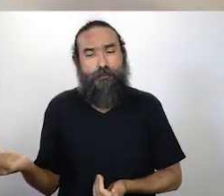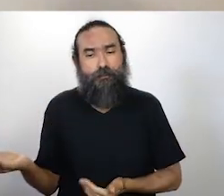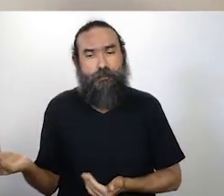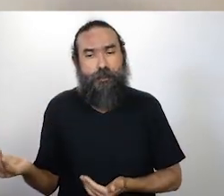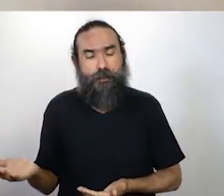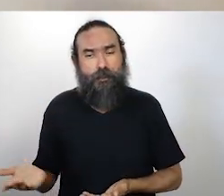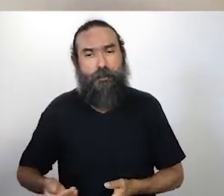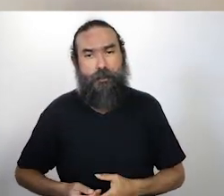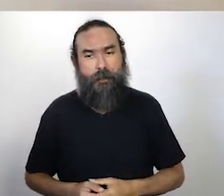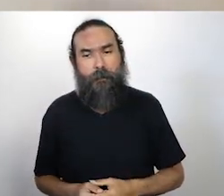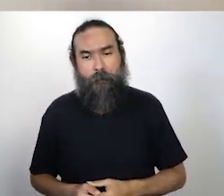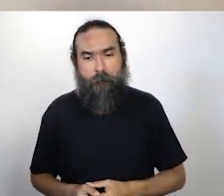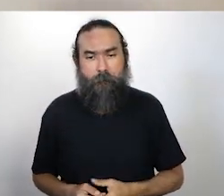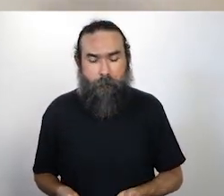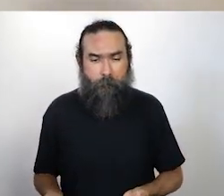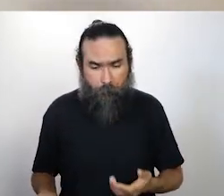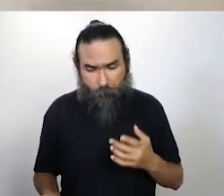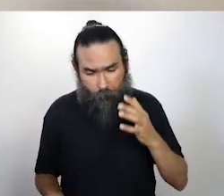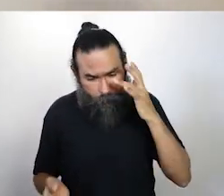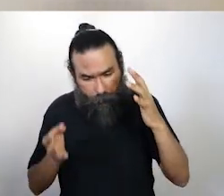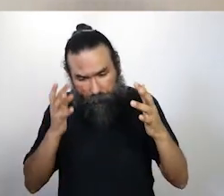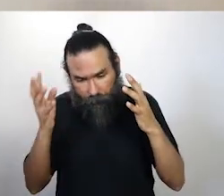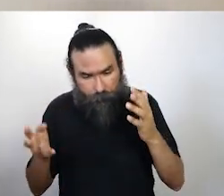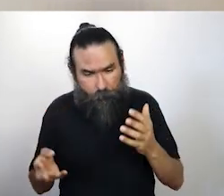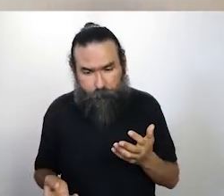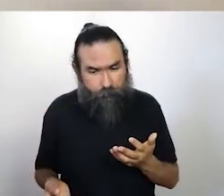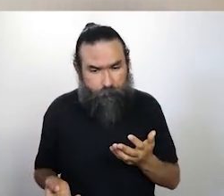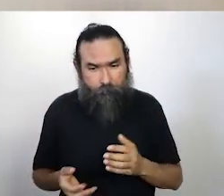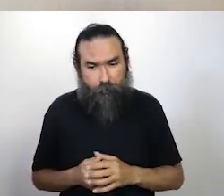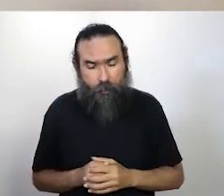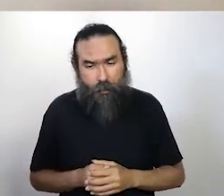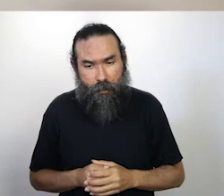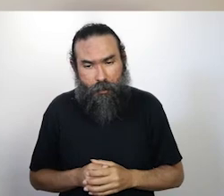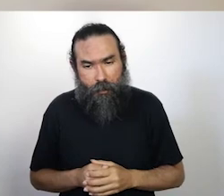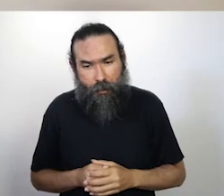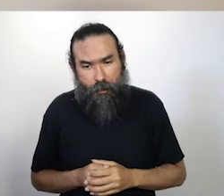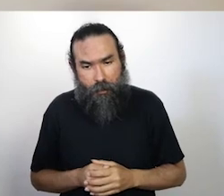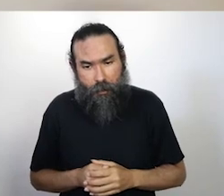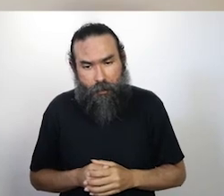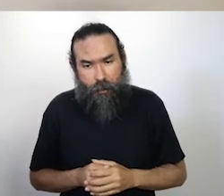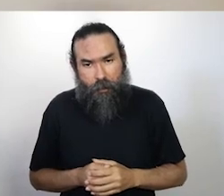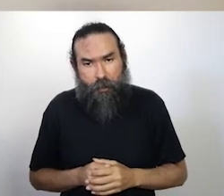enquanto juventude também, tem pensado uma coisa que é